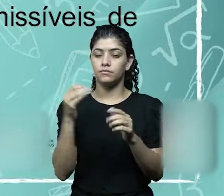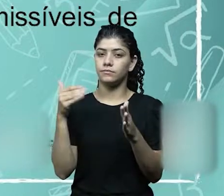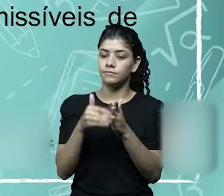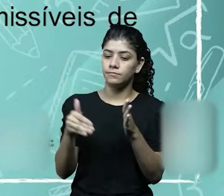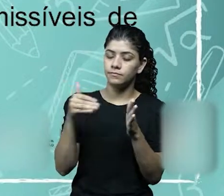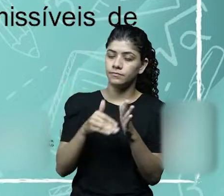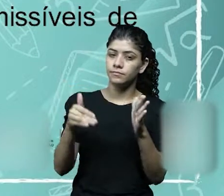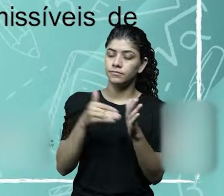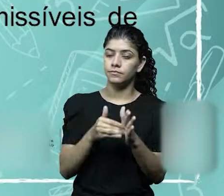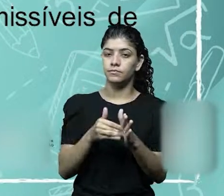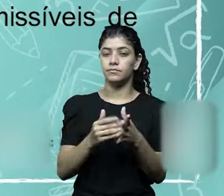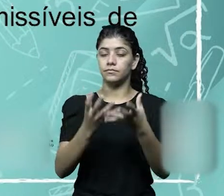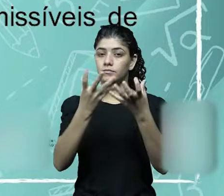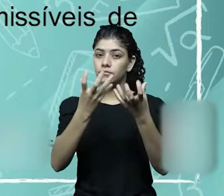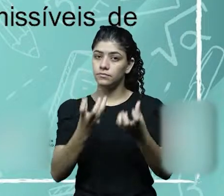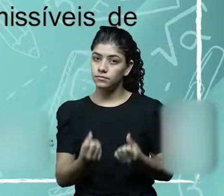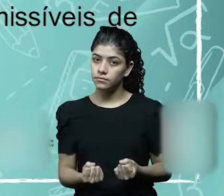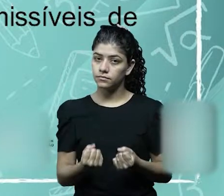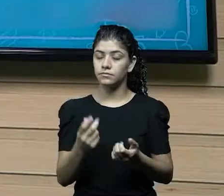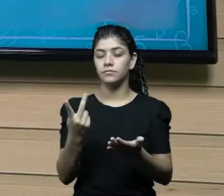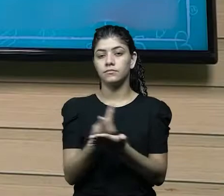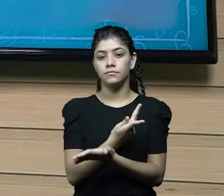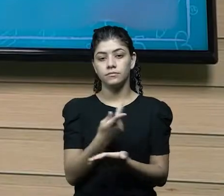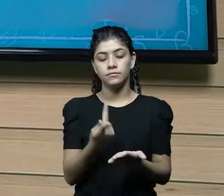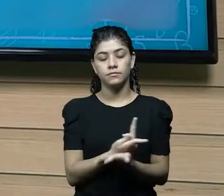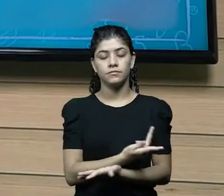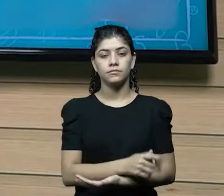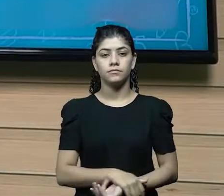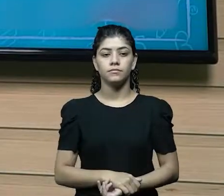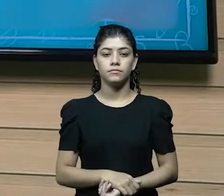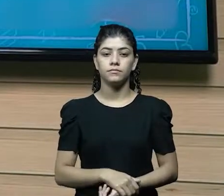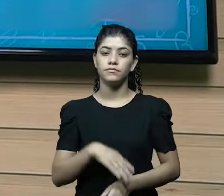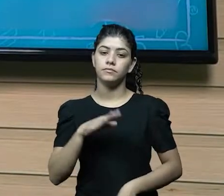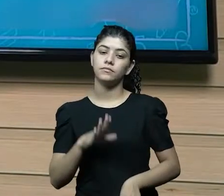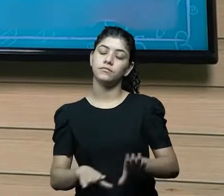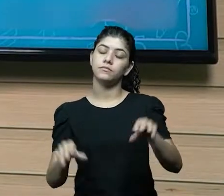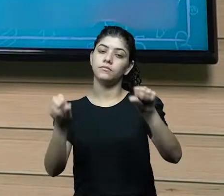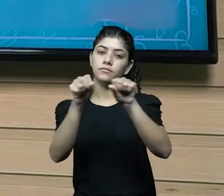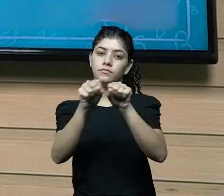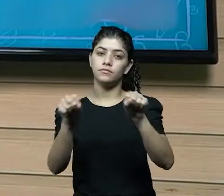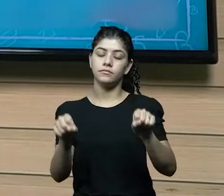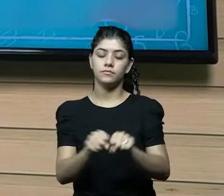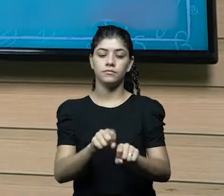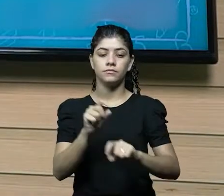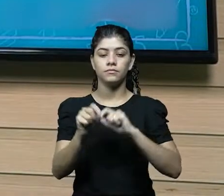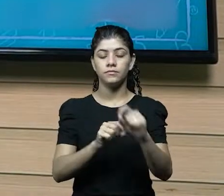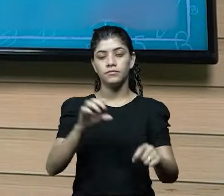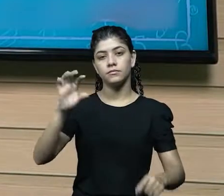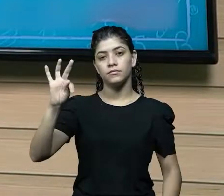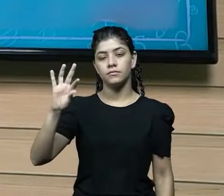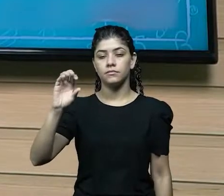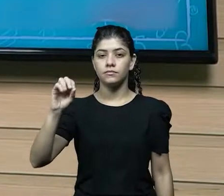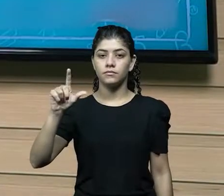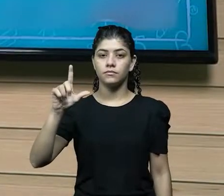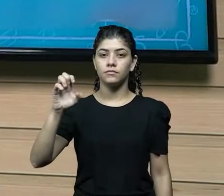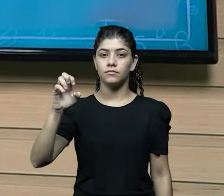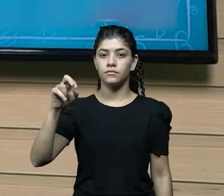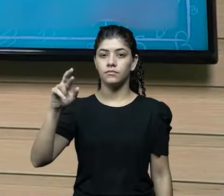limites admissíveis de erro. Então, no nosso sistema de tolerância e